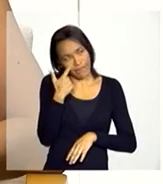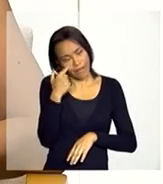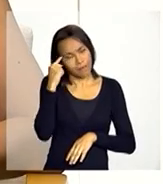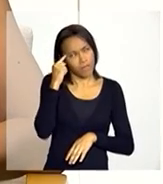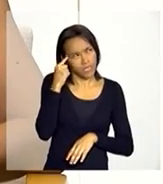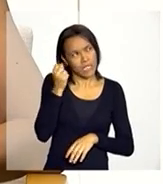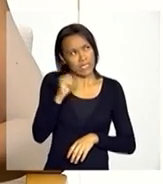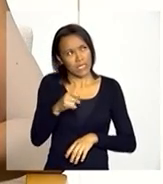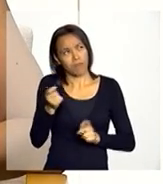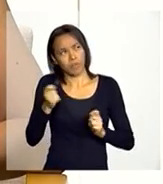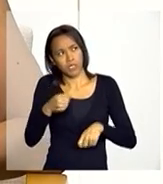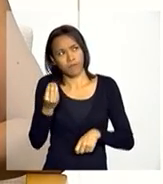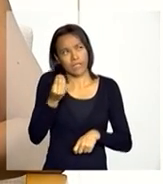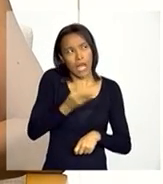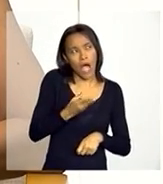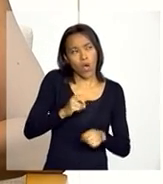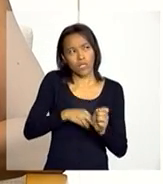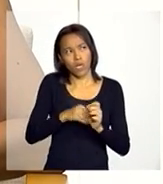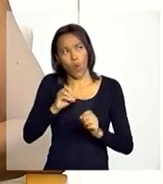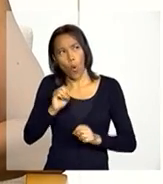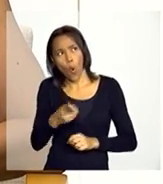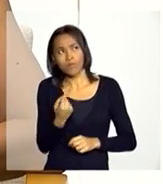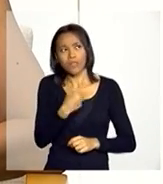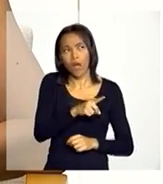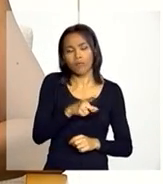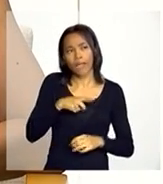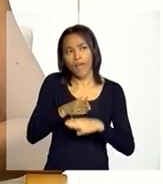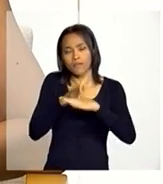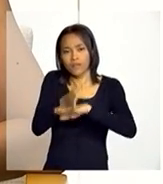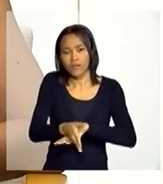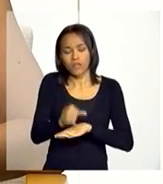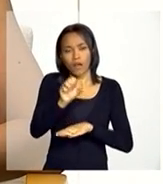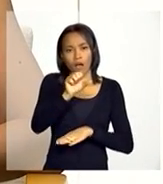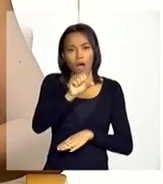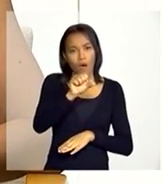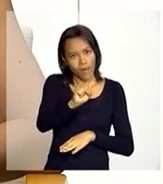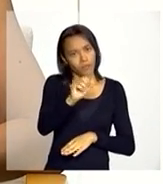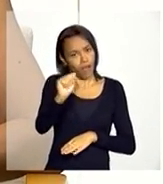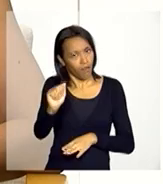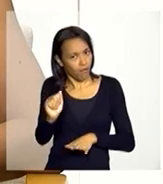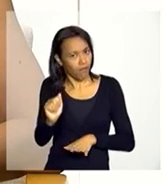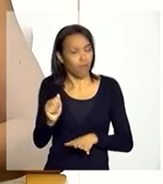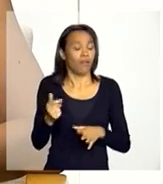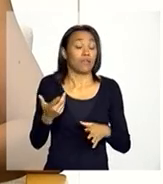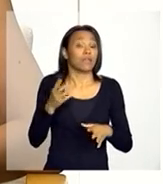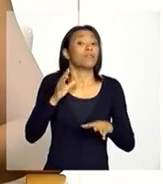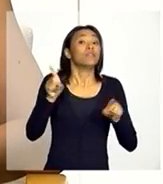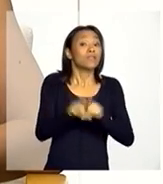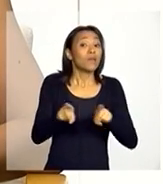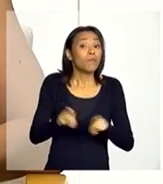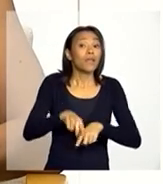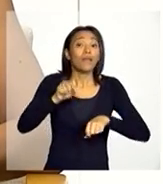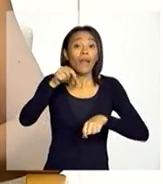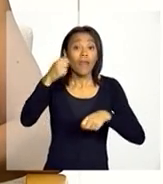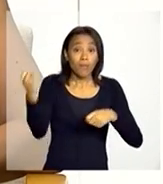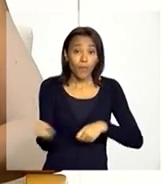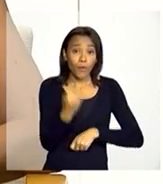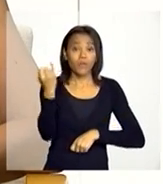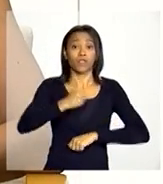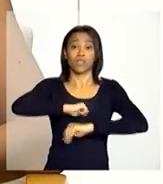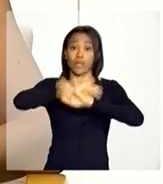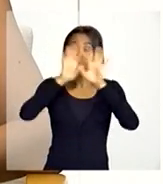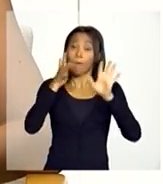realmente essa pessoa precisa ter acesso a algum sistema da rede suas eh cabe destacar aqui que quando a gente fala em